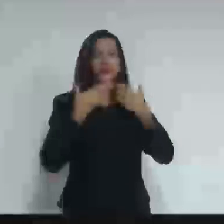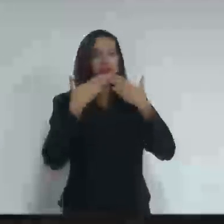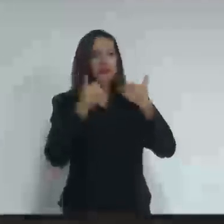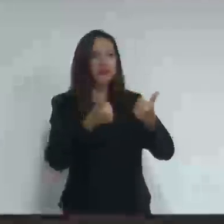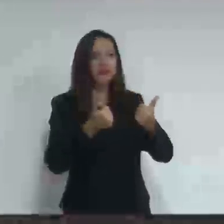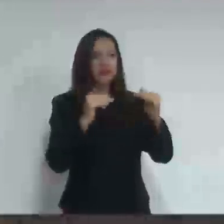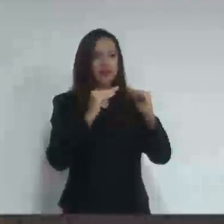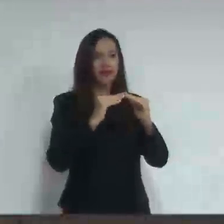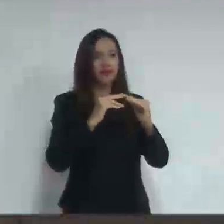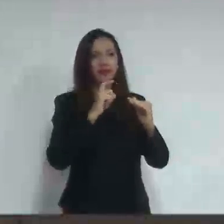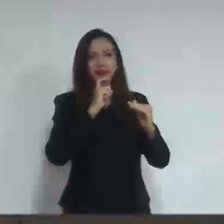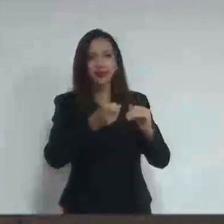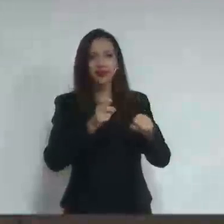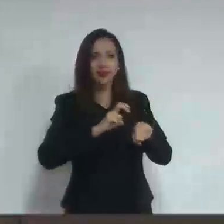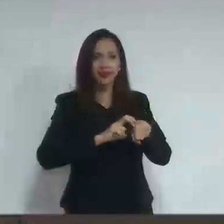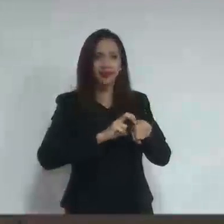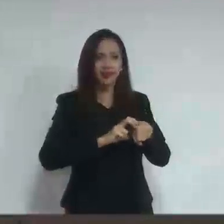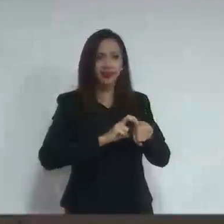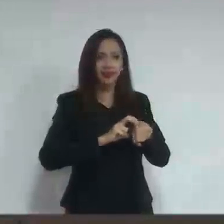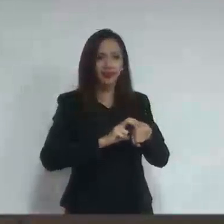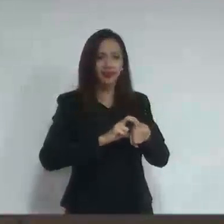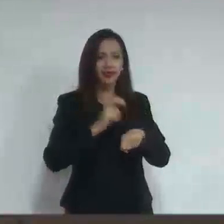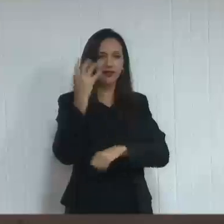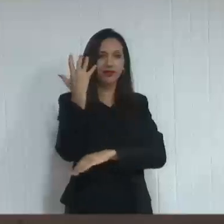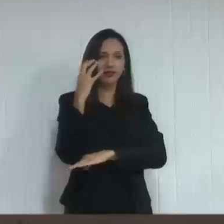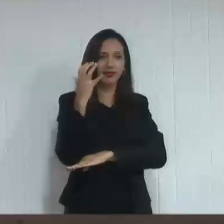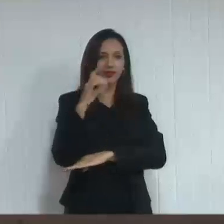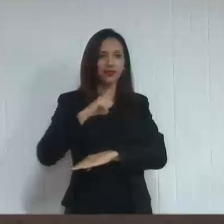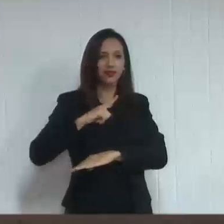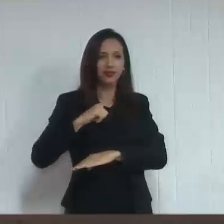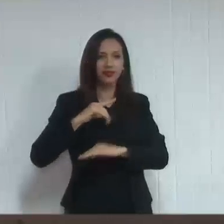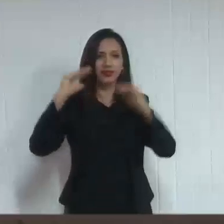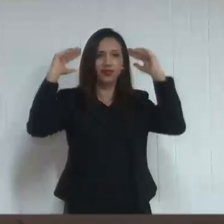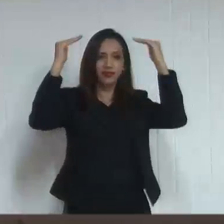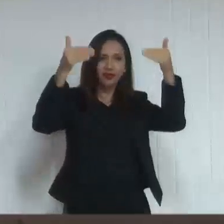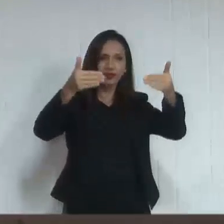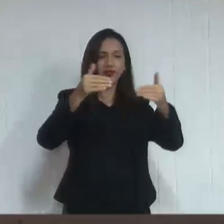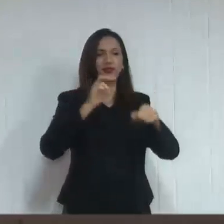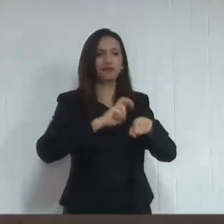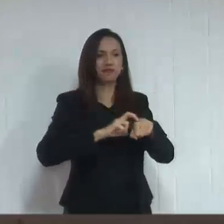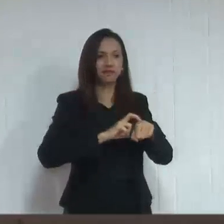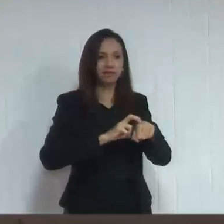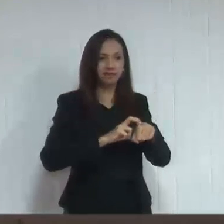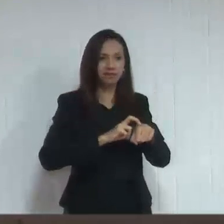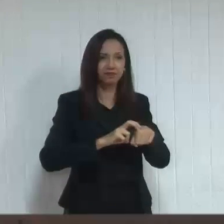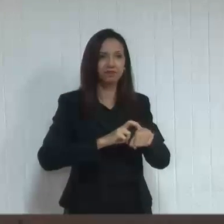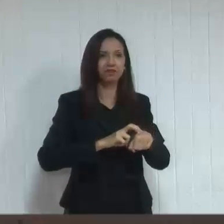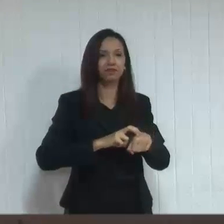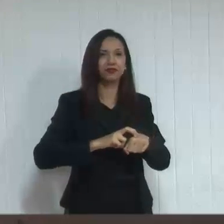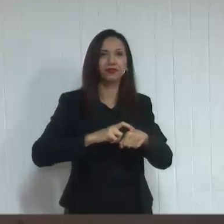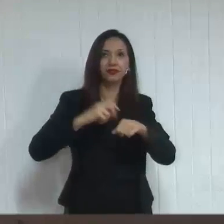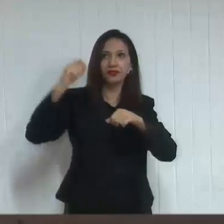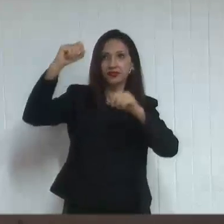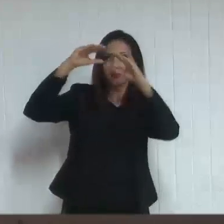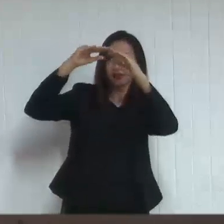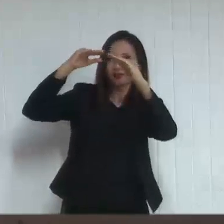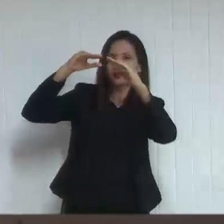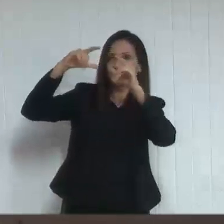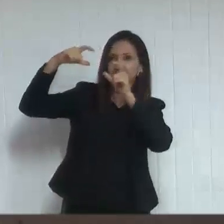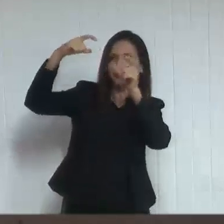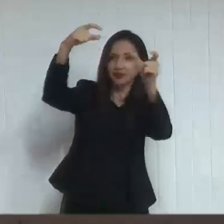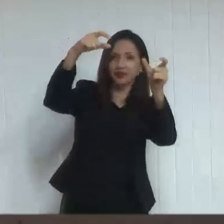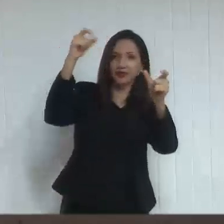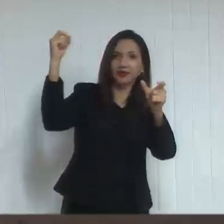casa verde, que é o projeto deles, essa casa, ela faz um teto verde, ela coloca uma energia solar, ela